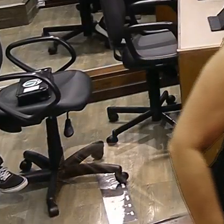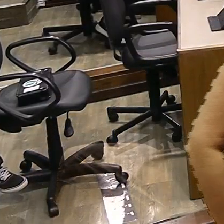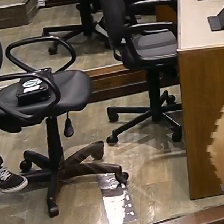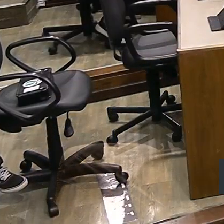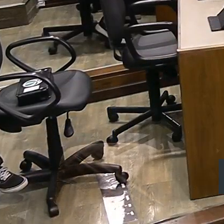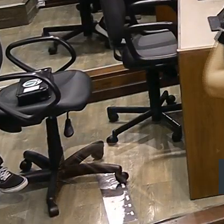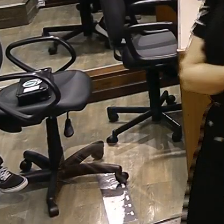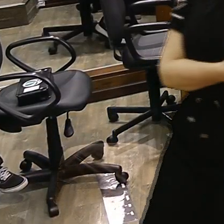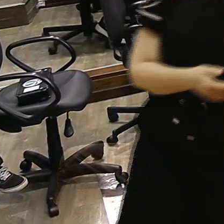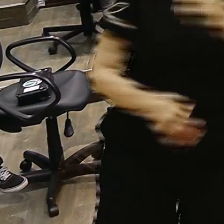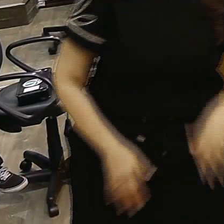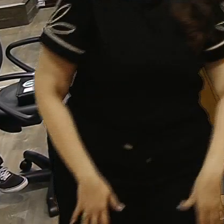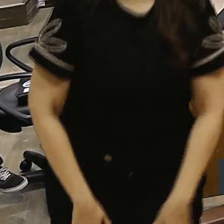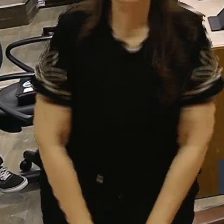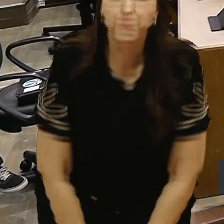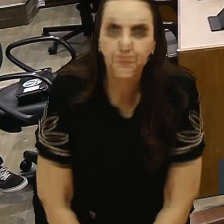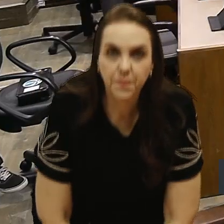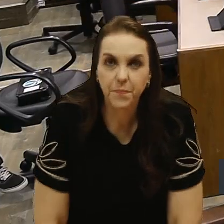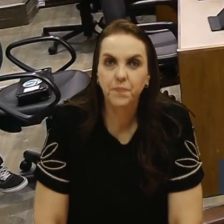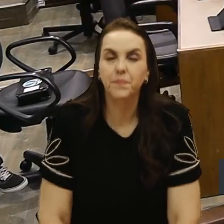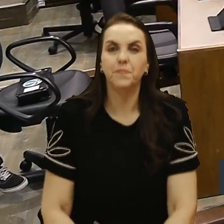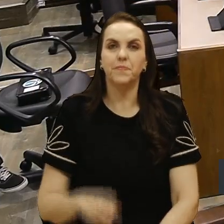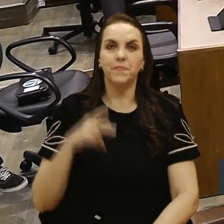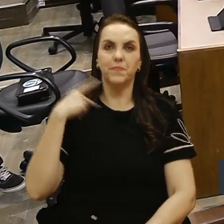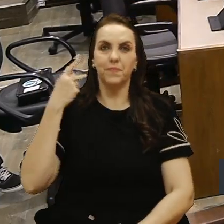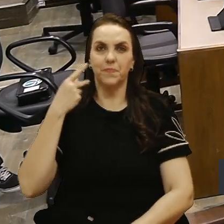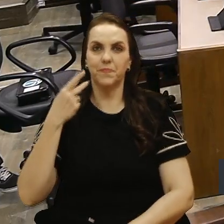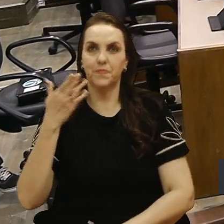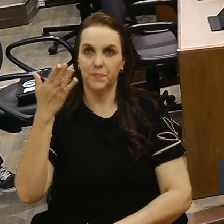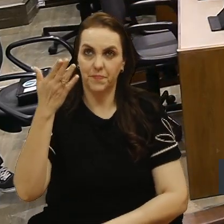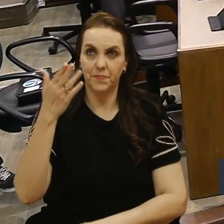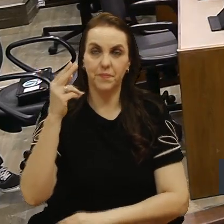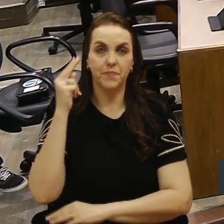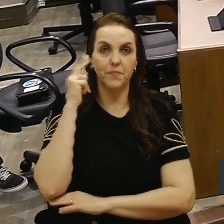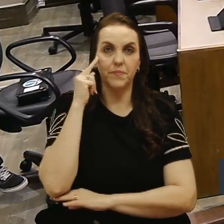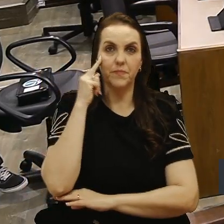Boneto, Vossa Excelência pediu uma parte? Vereador Sandro Fontinel.